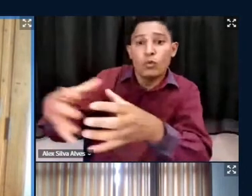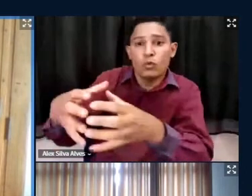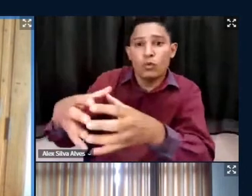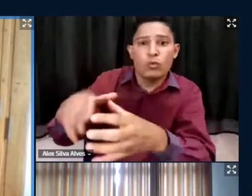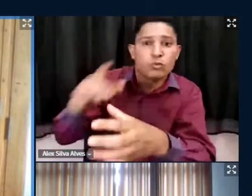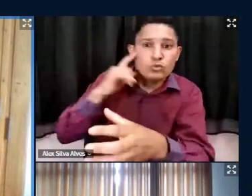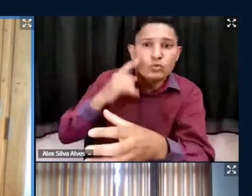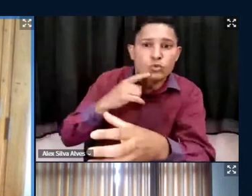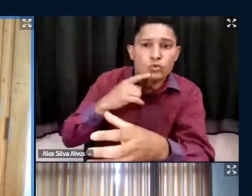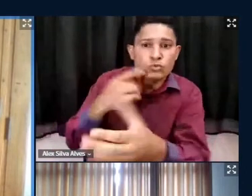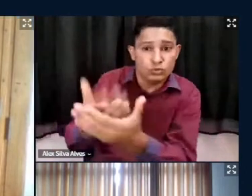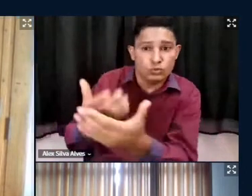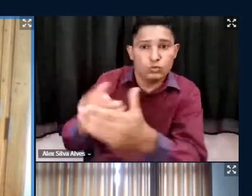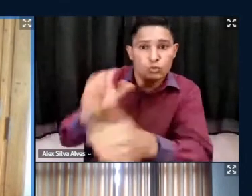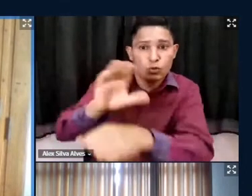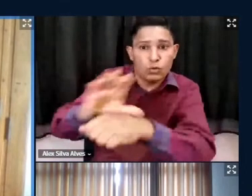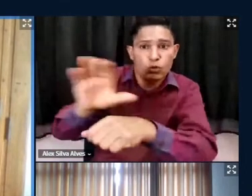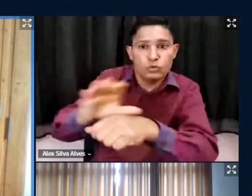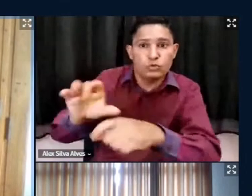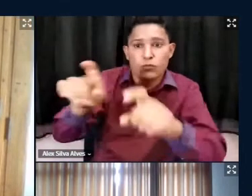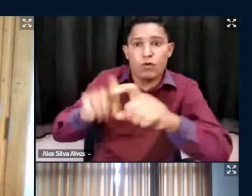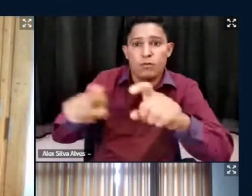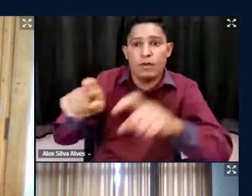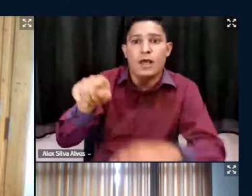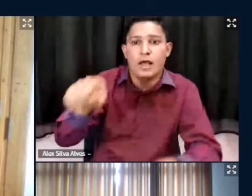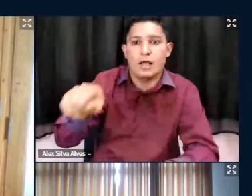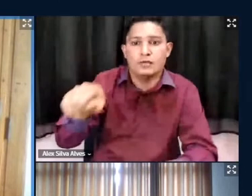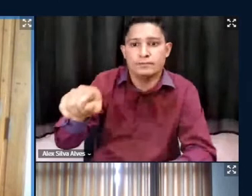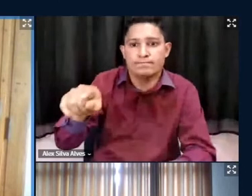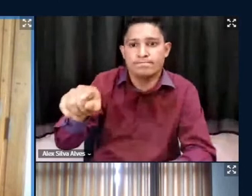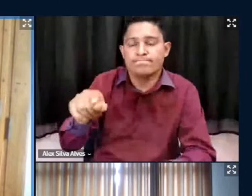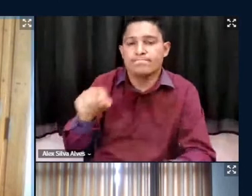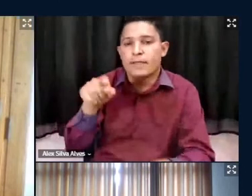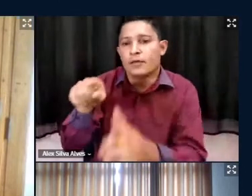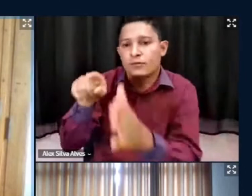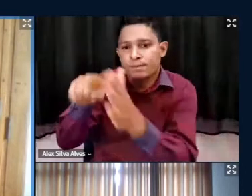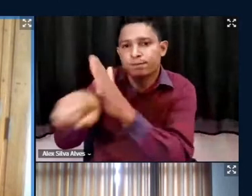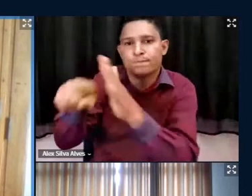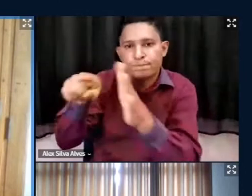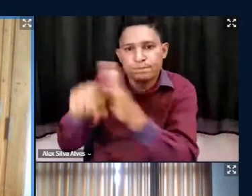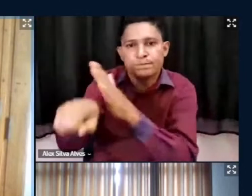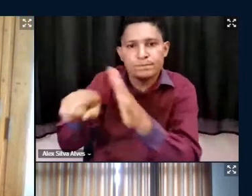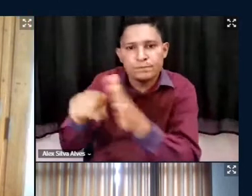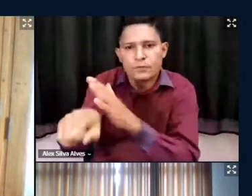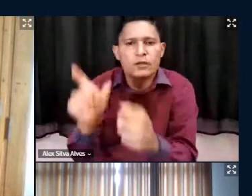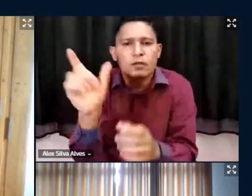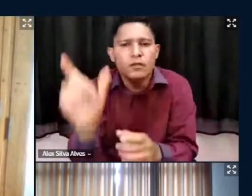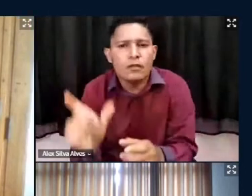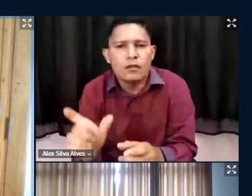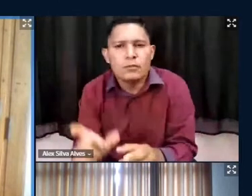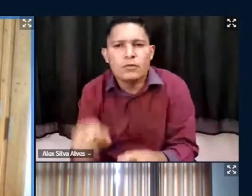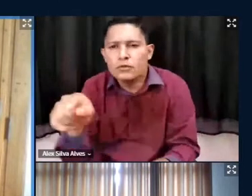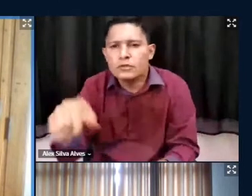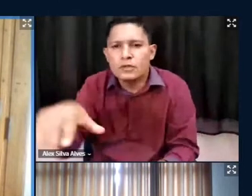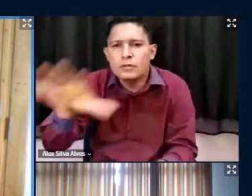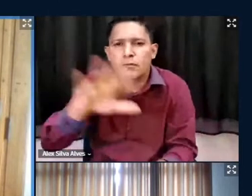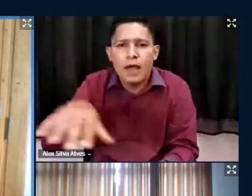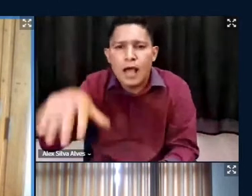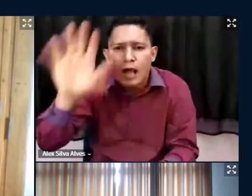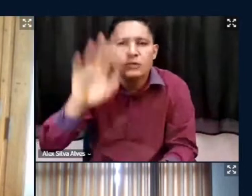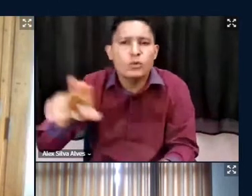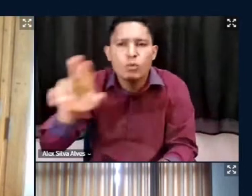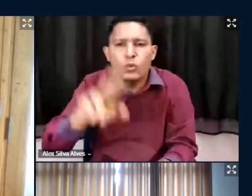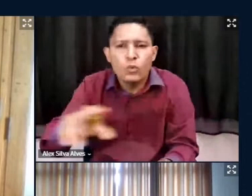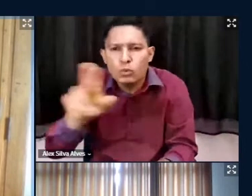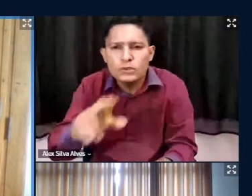os termos, e também frequentei, fui a um grupo que estava tendo aula de informática e fui questionando aos alunos